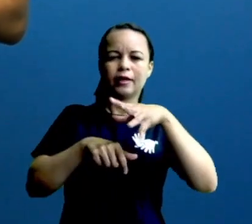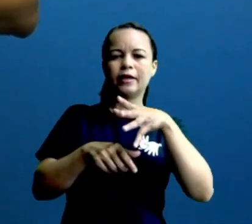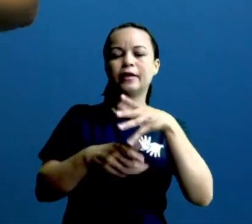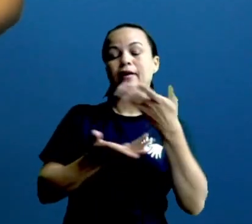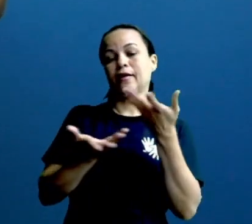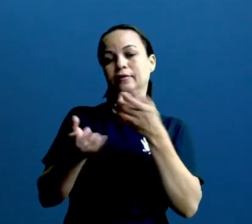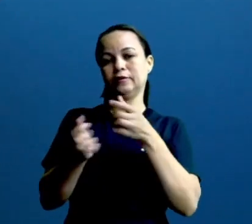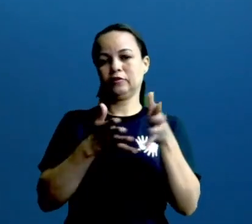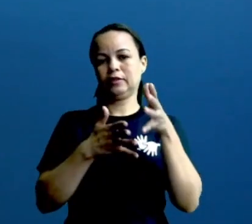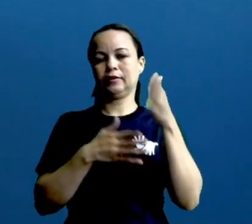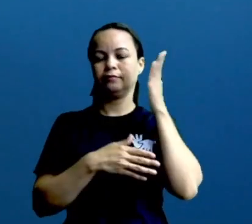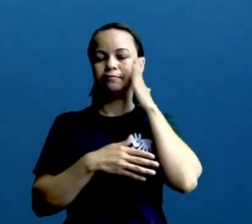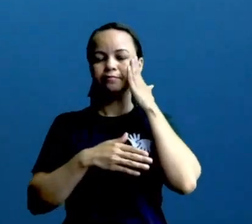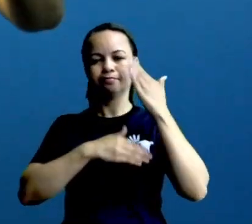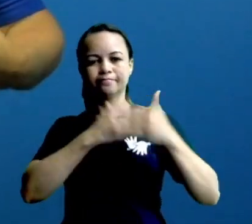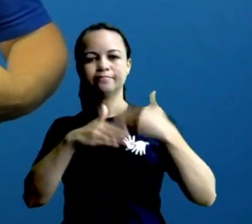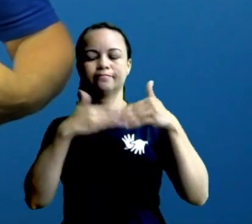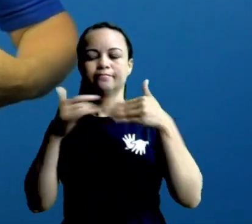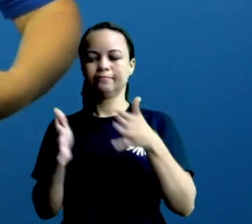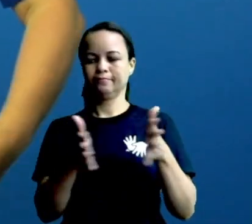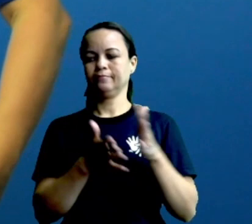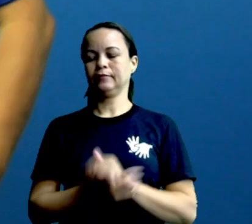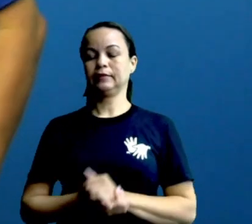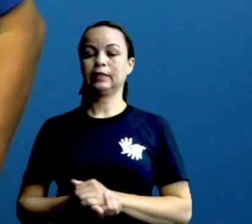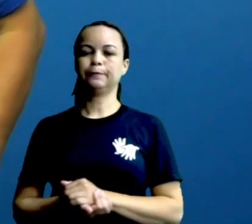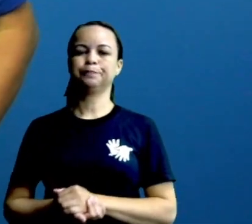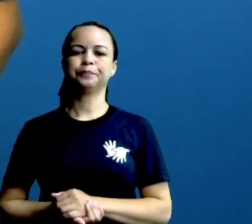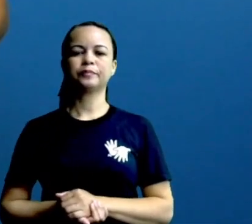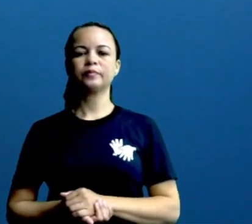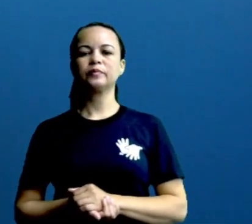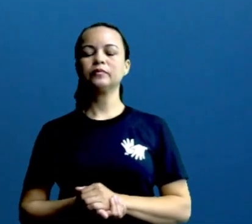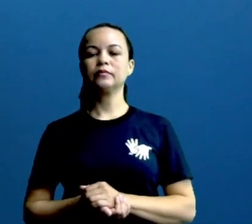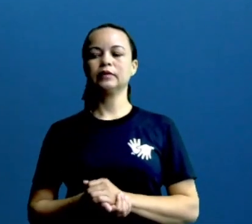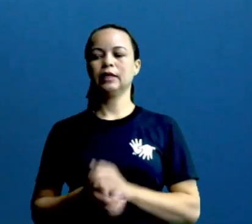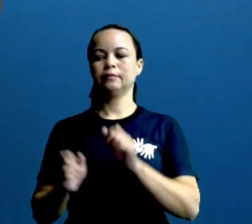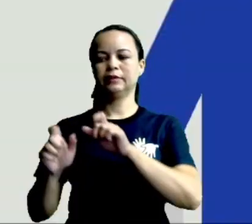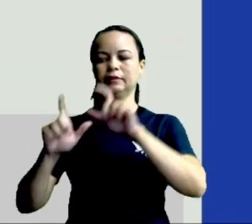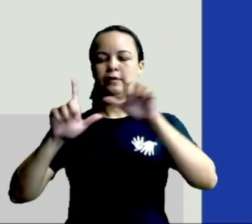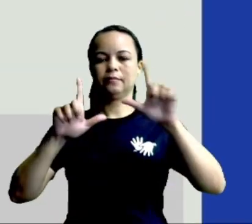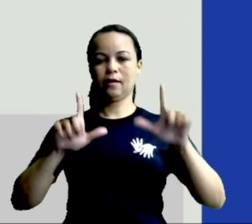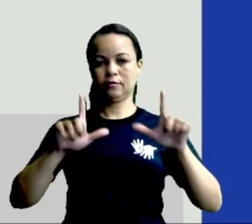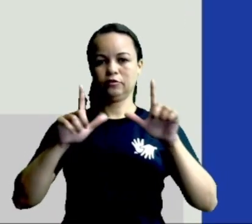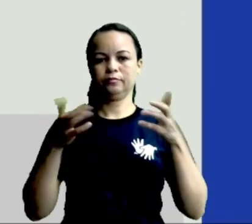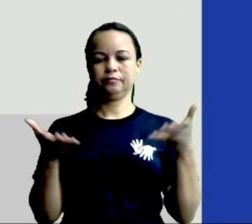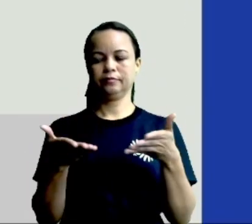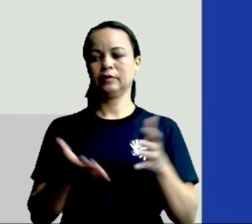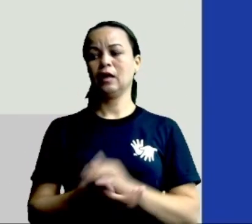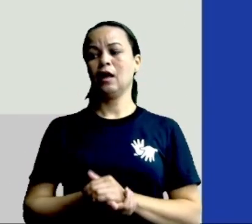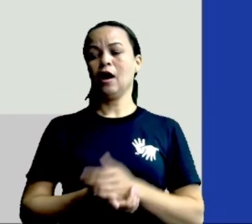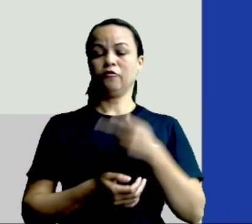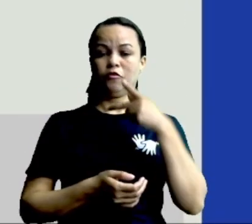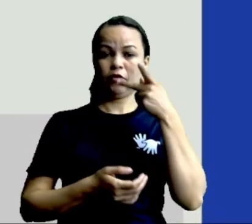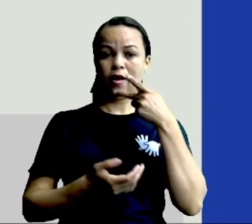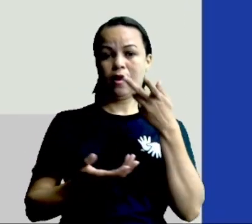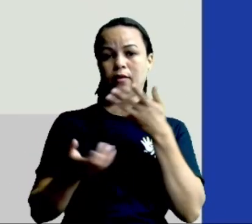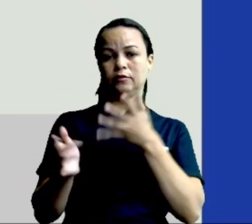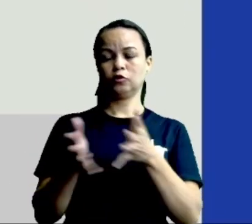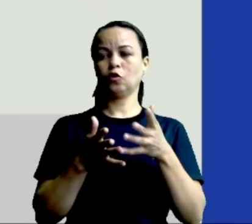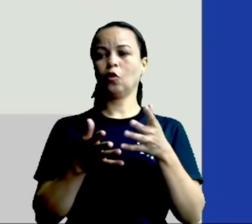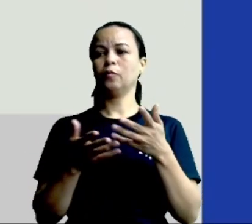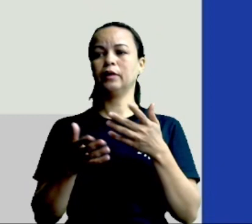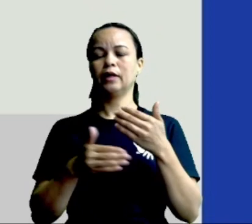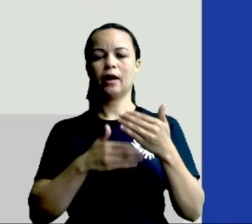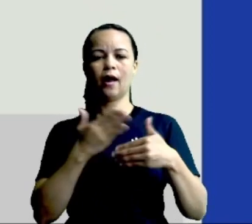saberes. Por favor, produção, vamos para o nosso próximo slide para que a gente não perca tempo e abra essa imagem aí, por favor. E aí eu vou falar um pouquinho mais uma vez da